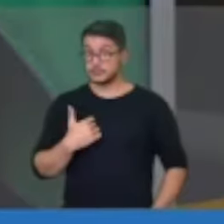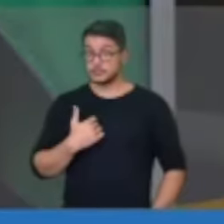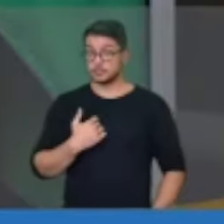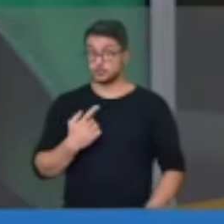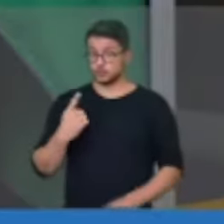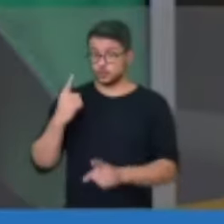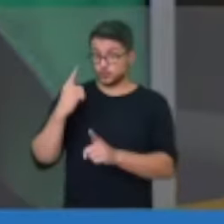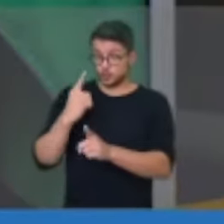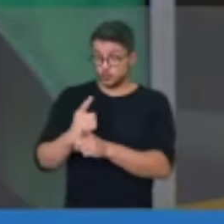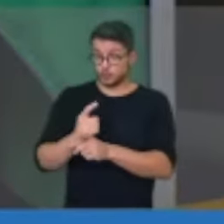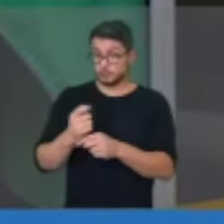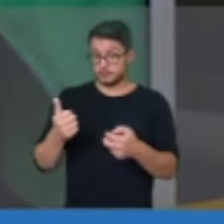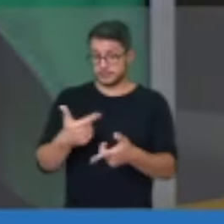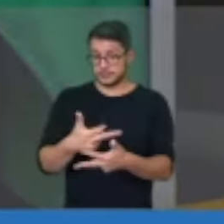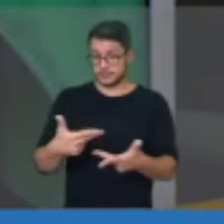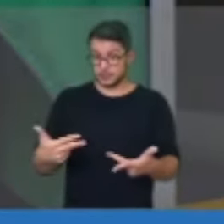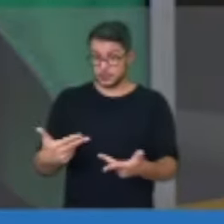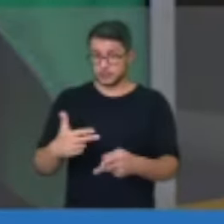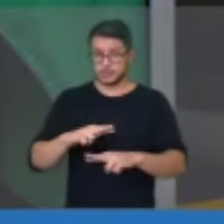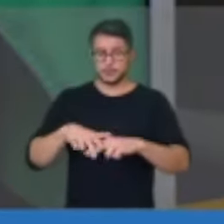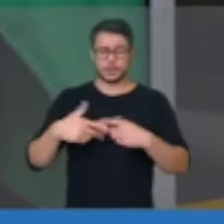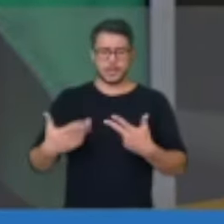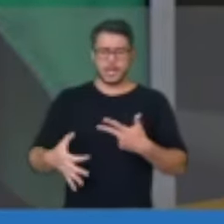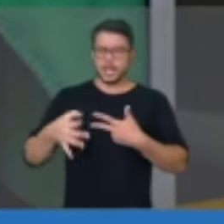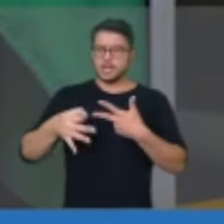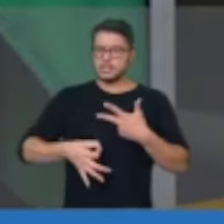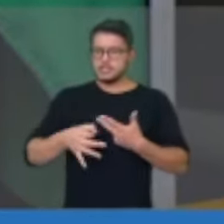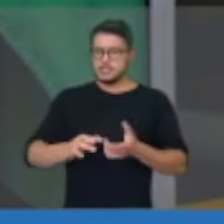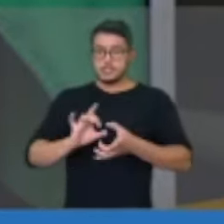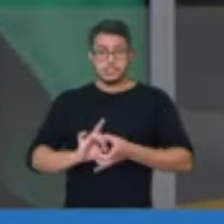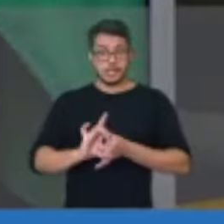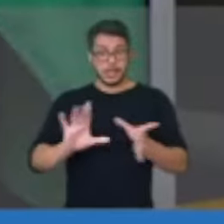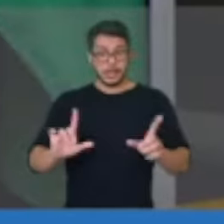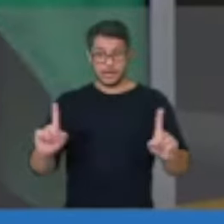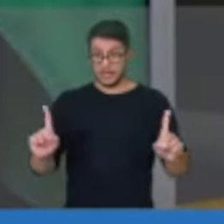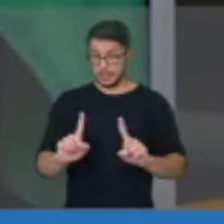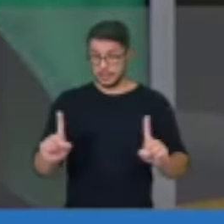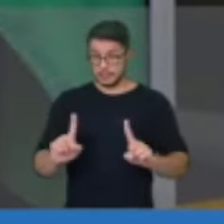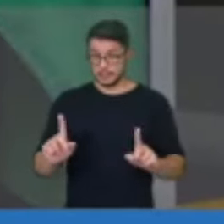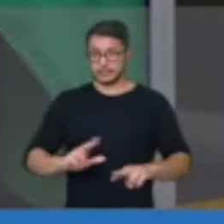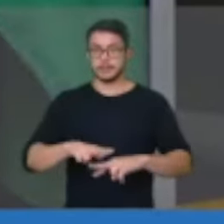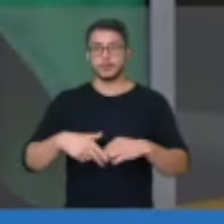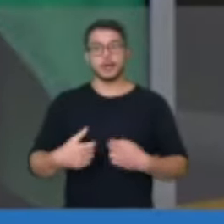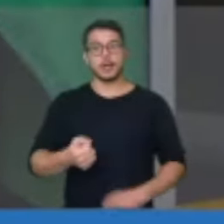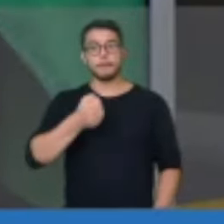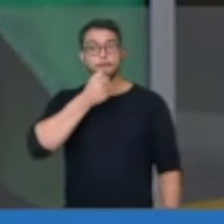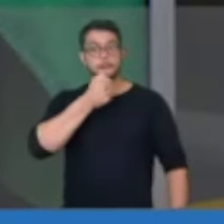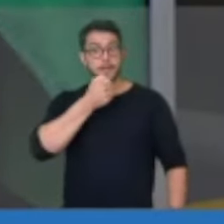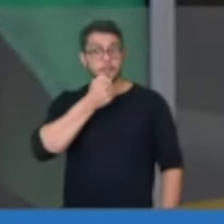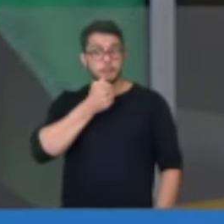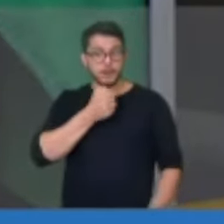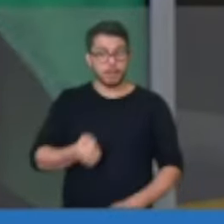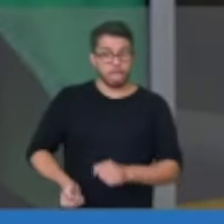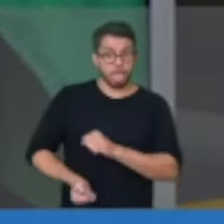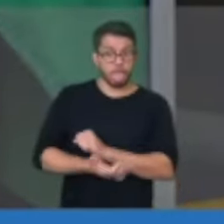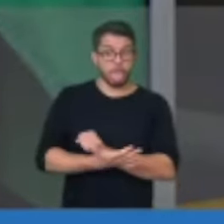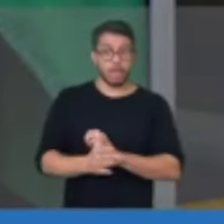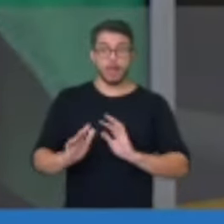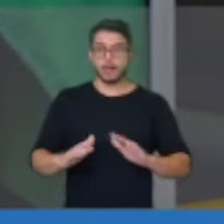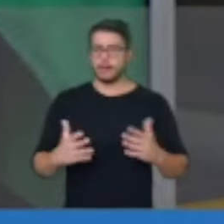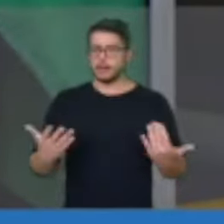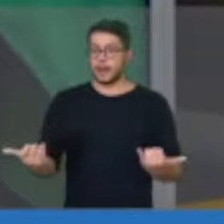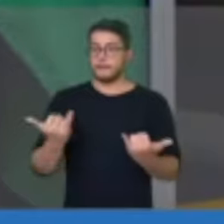não porque o judiciário, o Alexandre de Moraes, concedeu, mas porque a imprensa vazou. Descobri que,